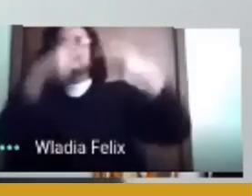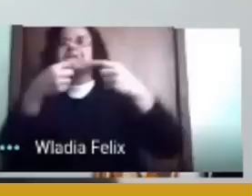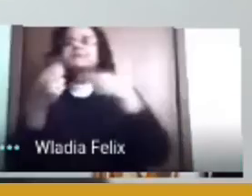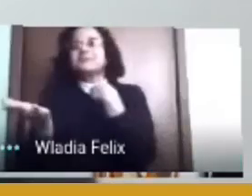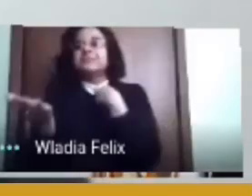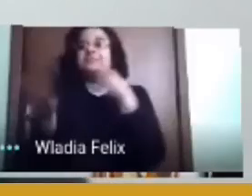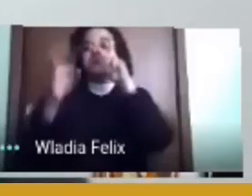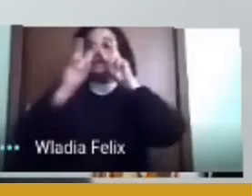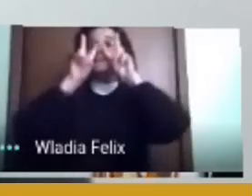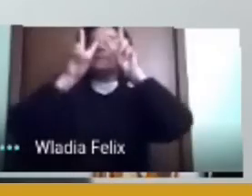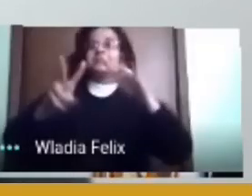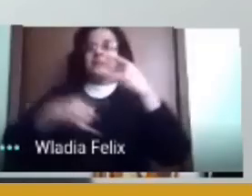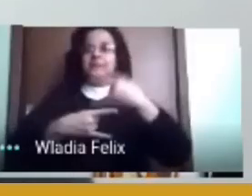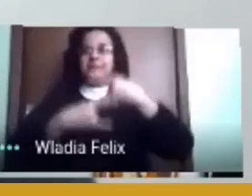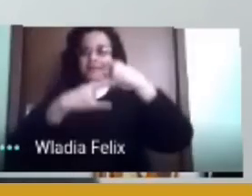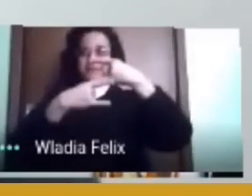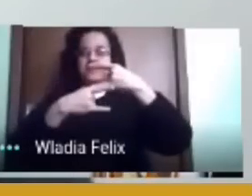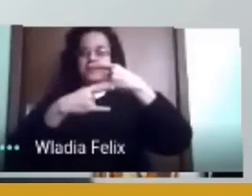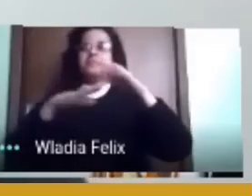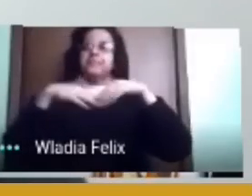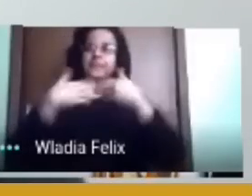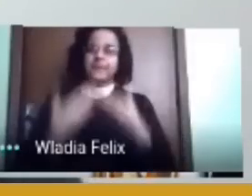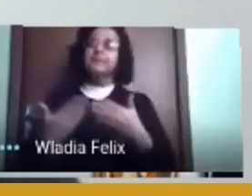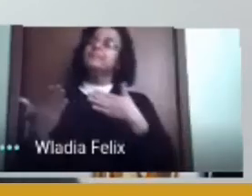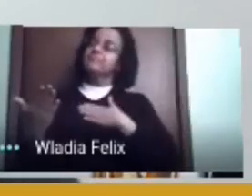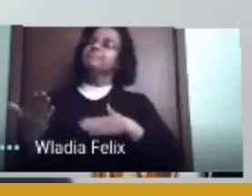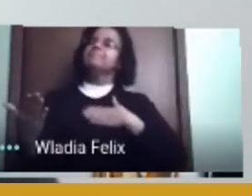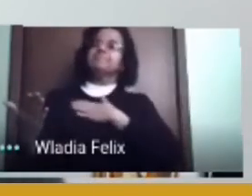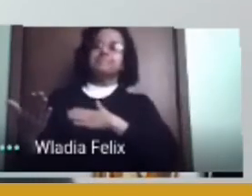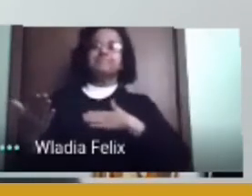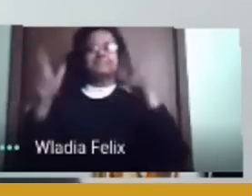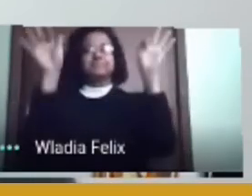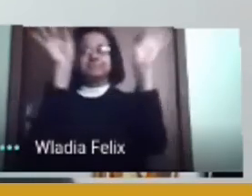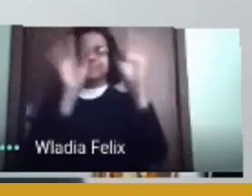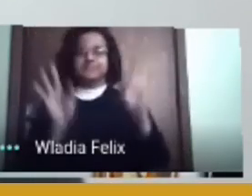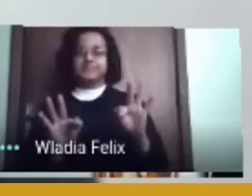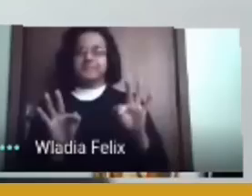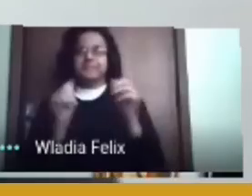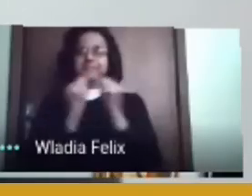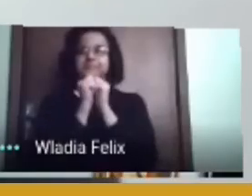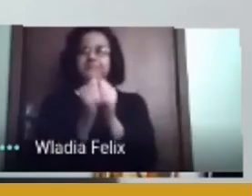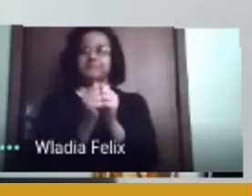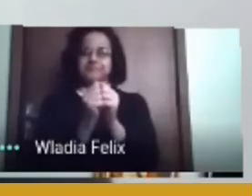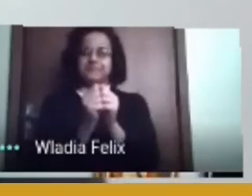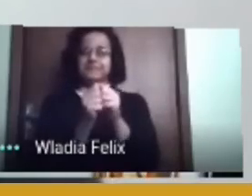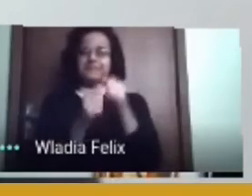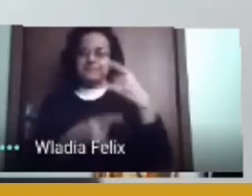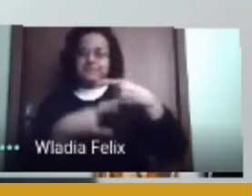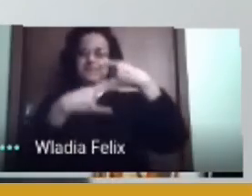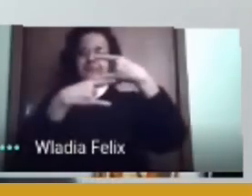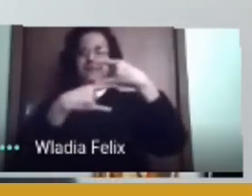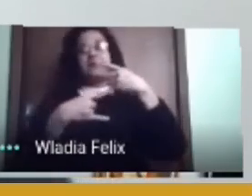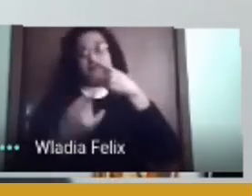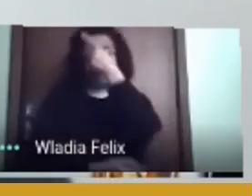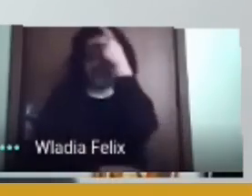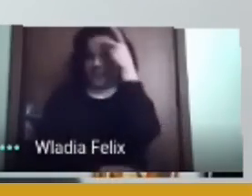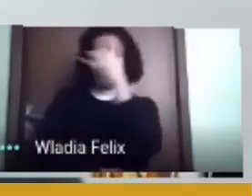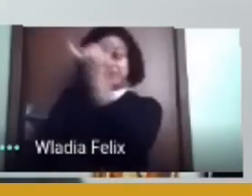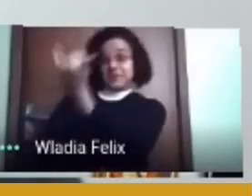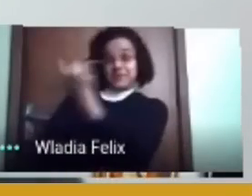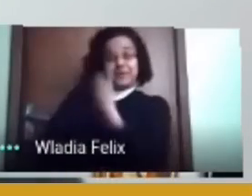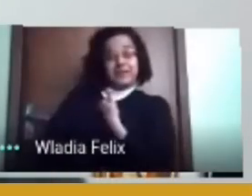Então, eu fico muito feliz de estarmos aqui reunidos virtualmente. Tem gente que diz que nós estamos em isolamento social, mas